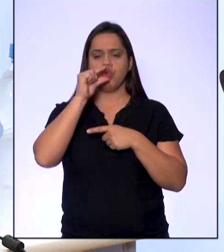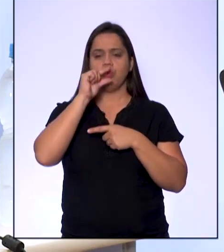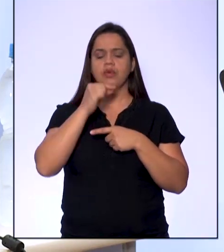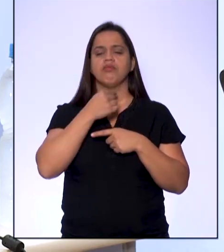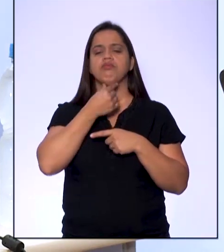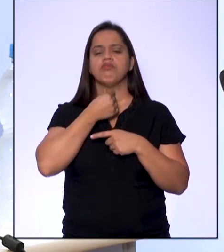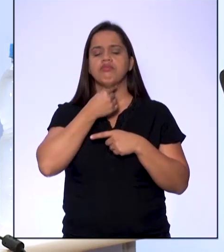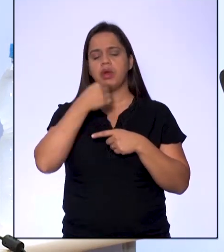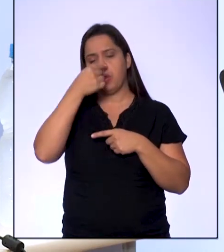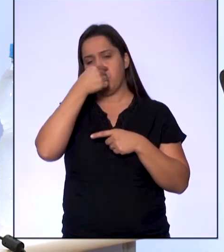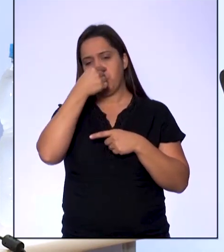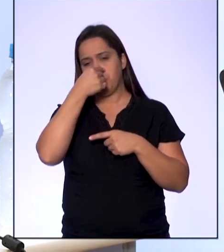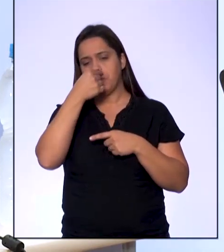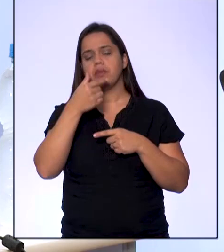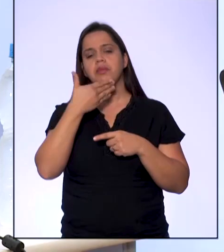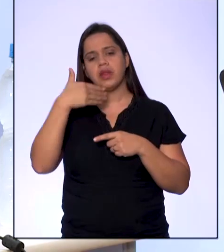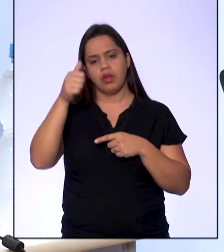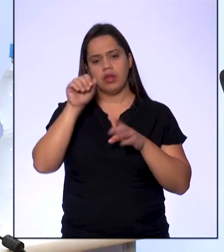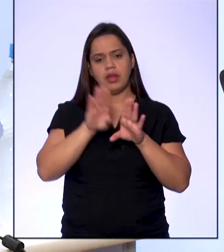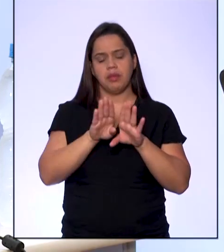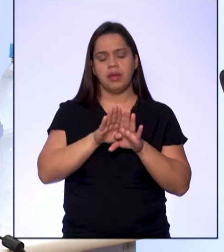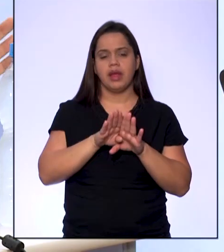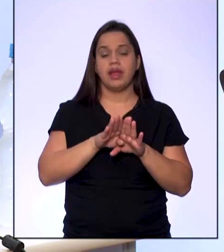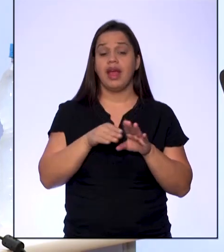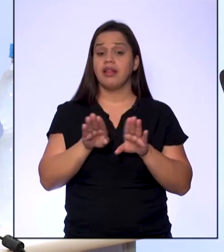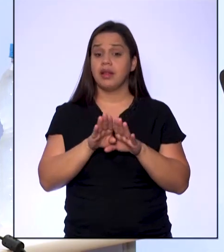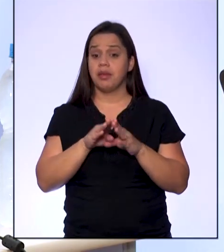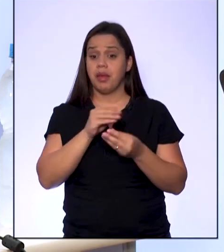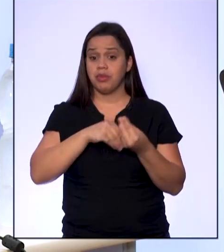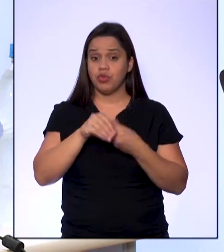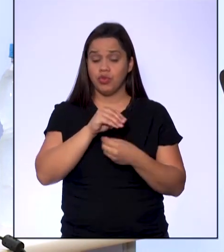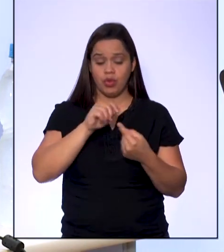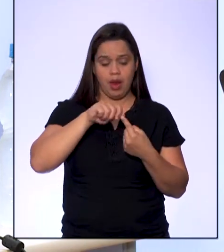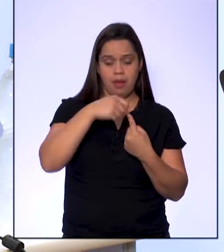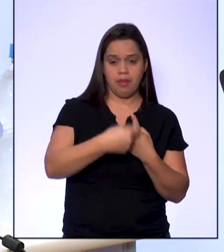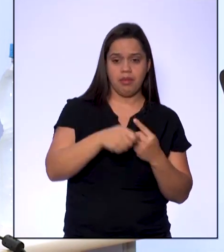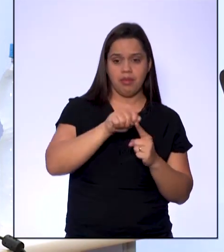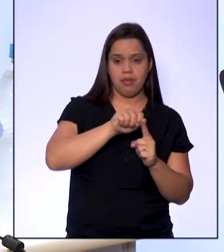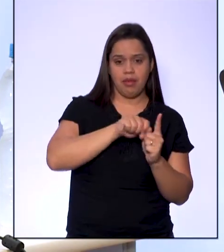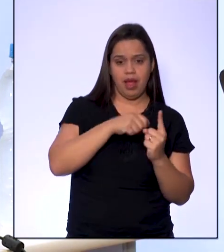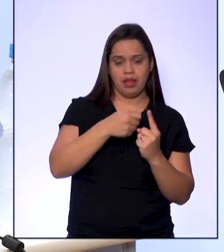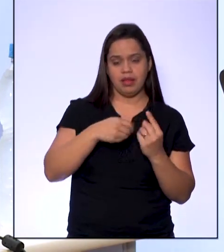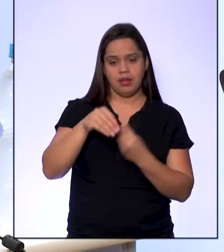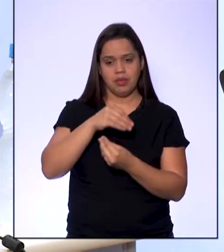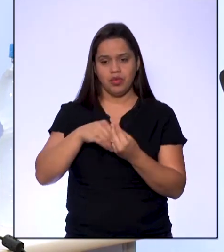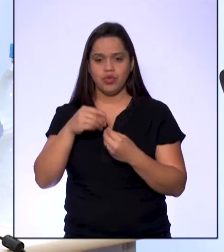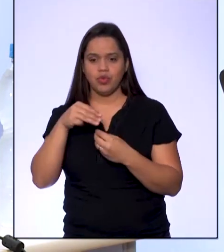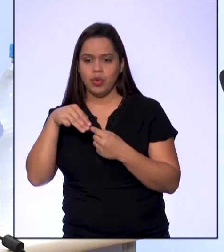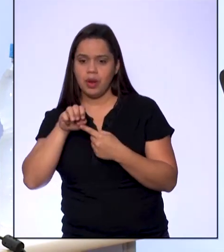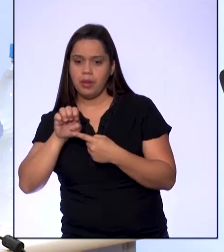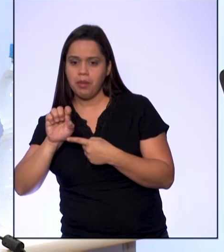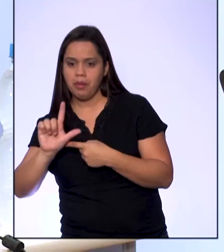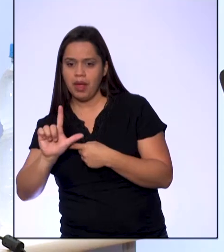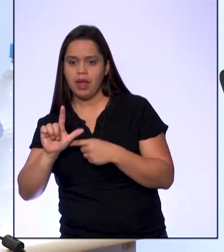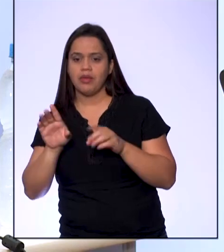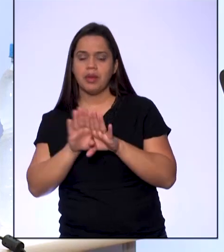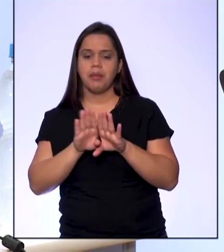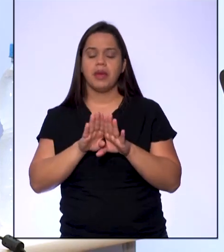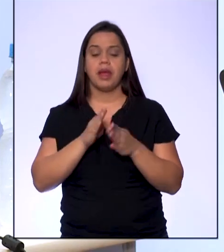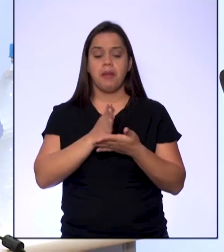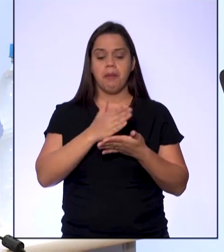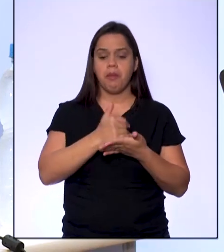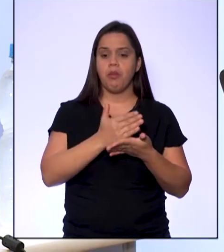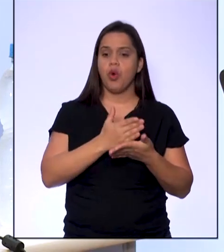assim. Você pode pegar a banana, assim, colocar mel, levar ao micro-ondas. Nossa, também. Que bom! O bolo, você pode colocar